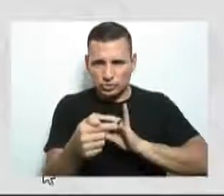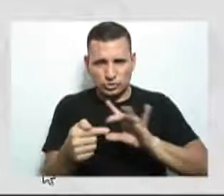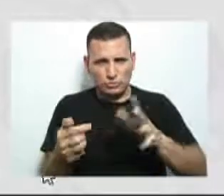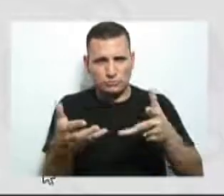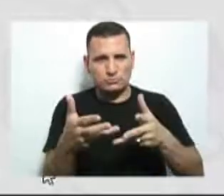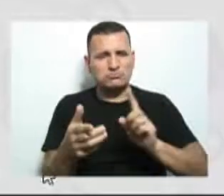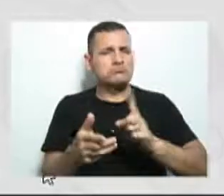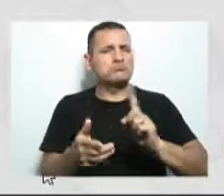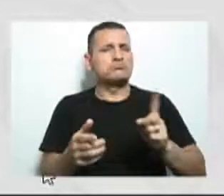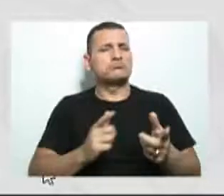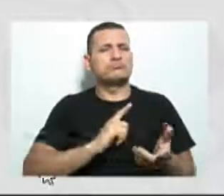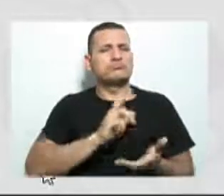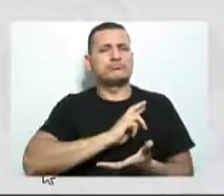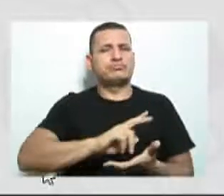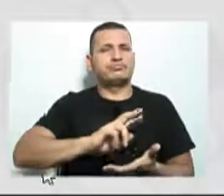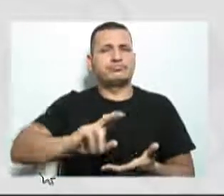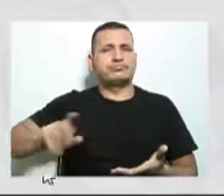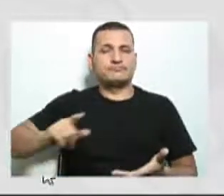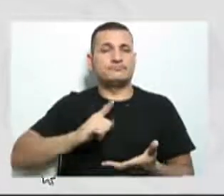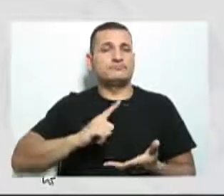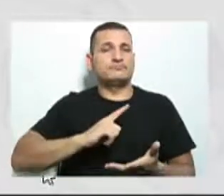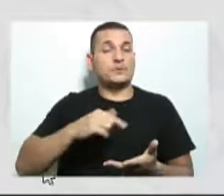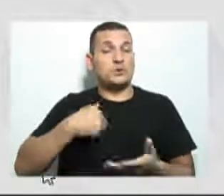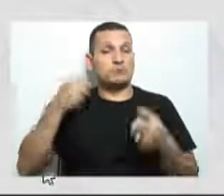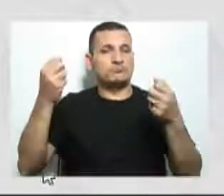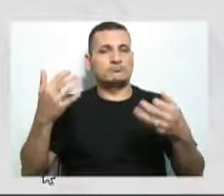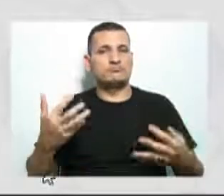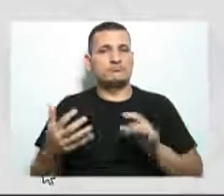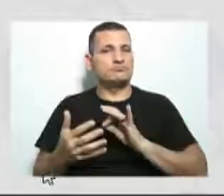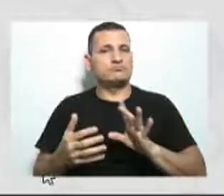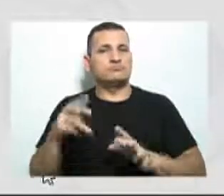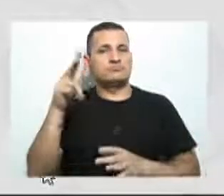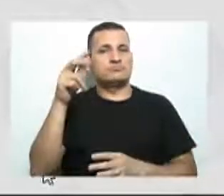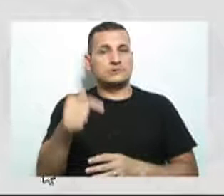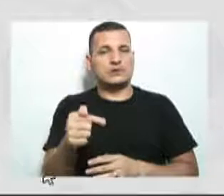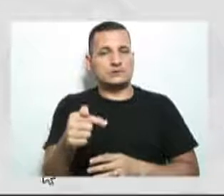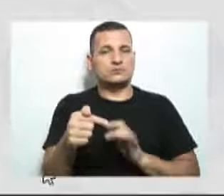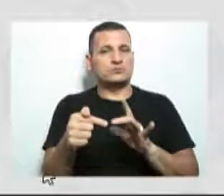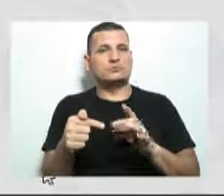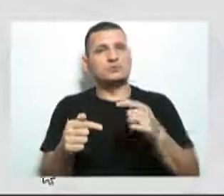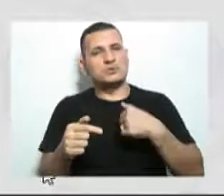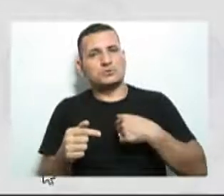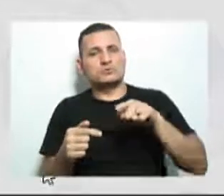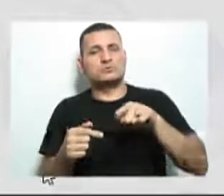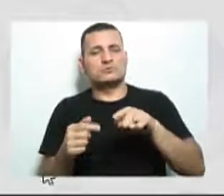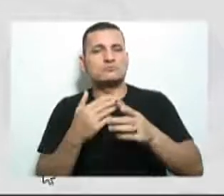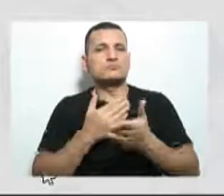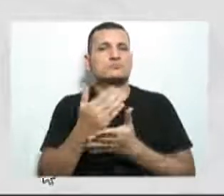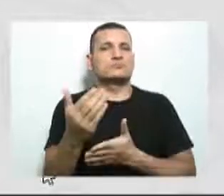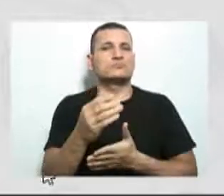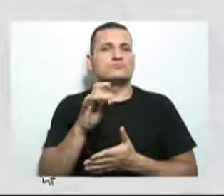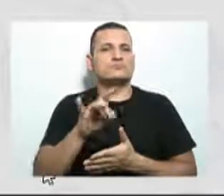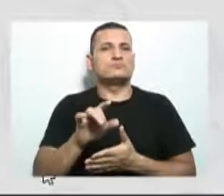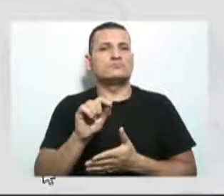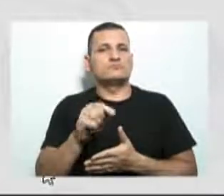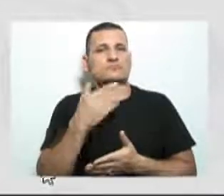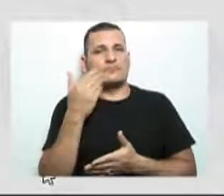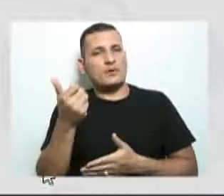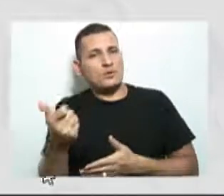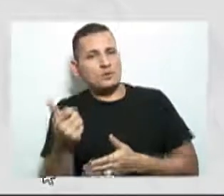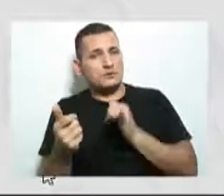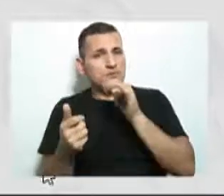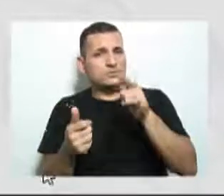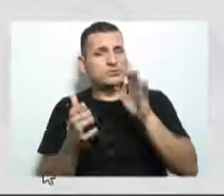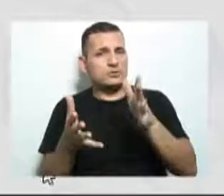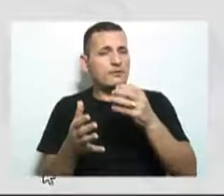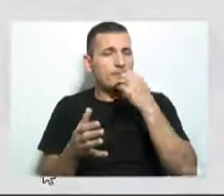existem muitas habilidades. Eu dei 7 para que você, para que nós comecemos a melhorar. Se você já é